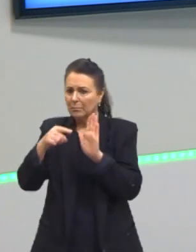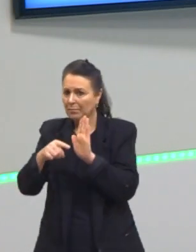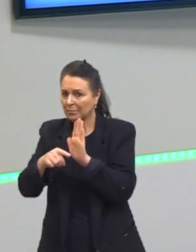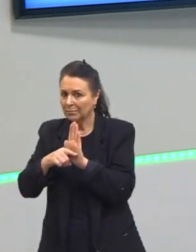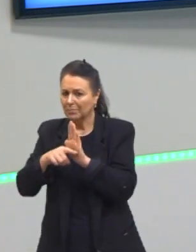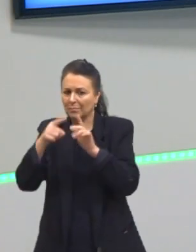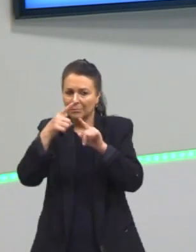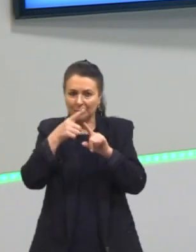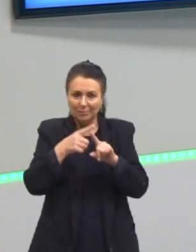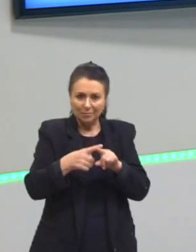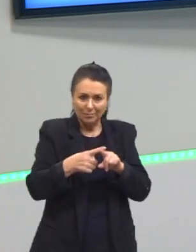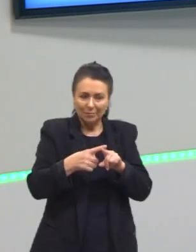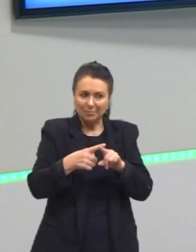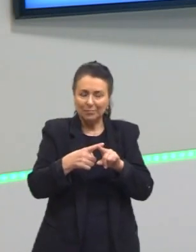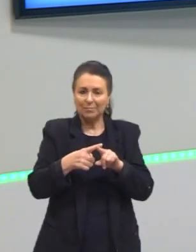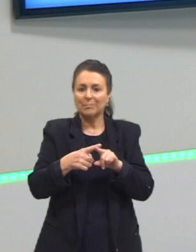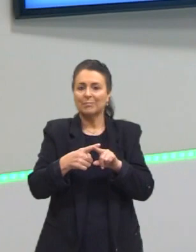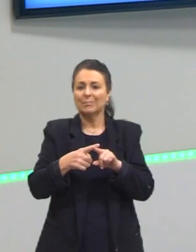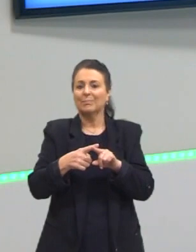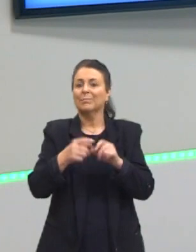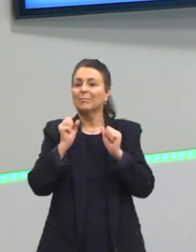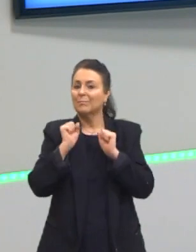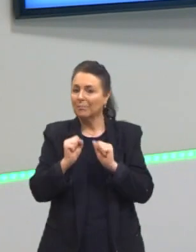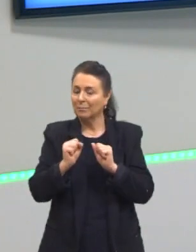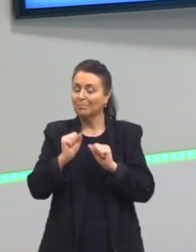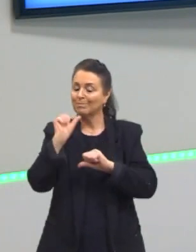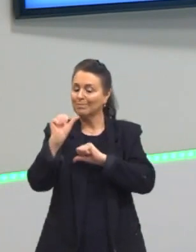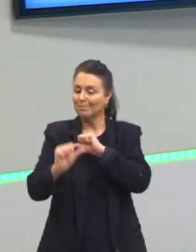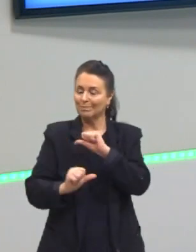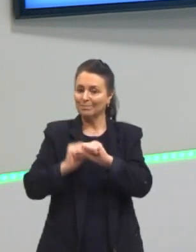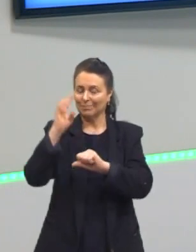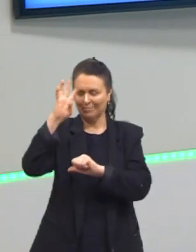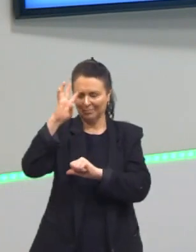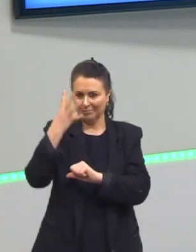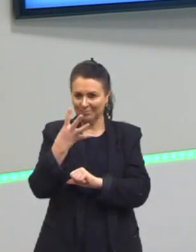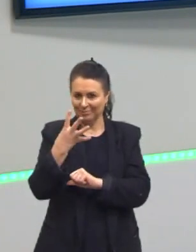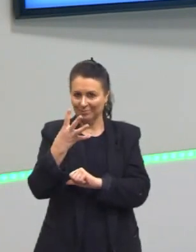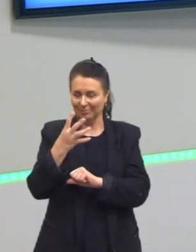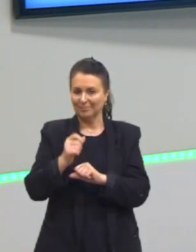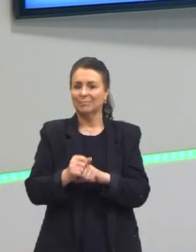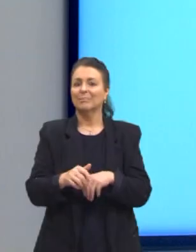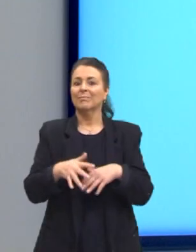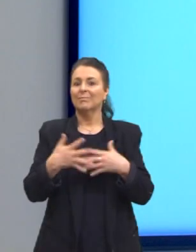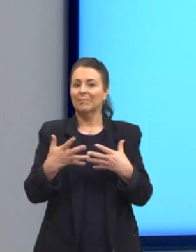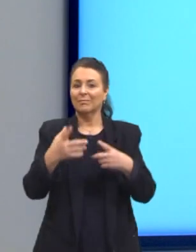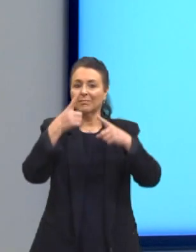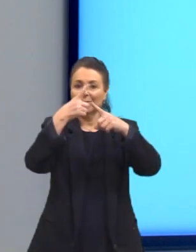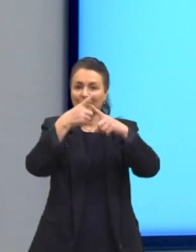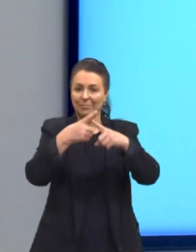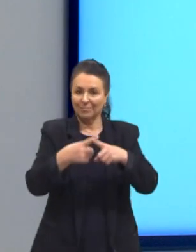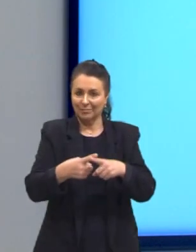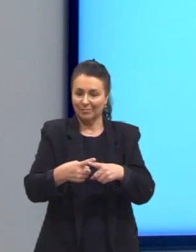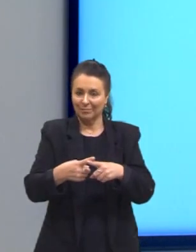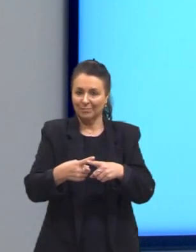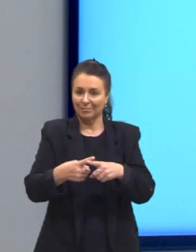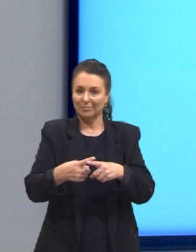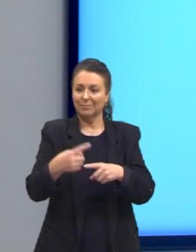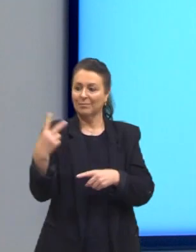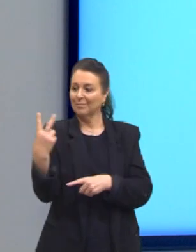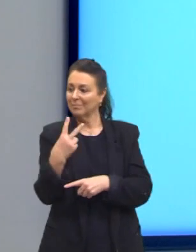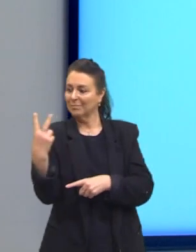por mínimo que seja pode chegar no resultado ali correto né Então essa seria multiplicação entre